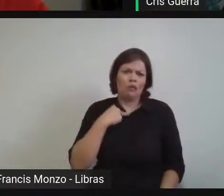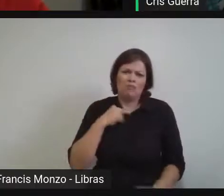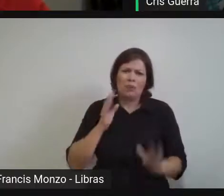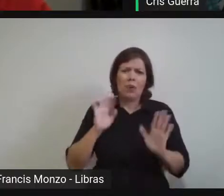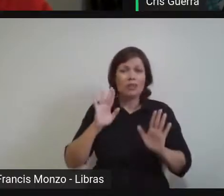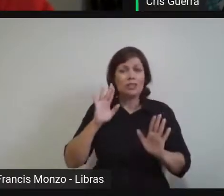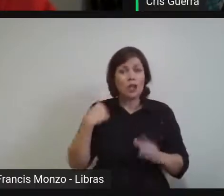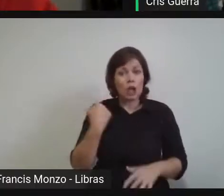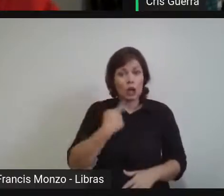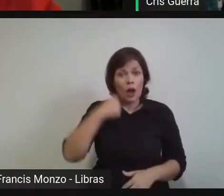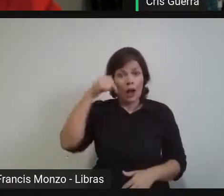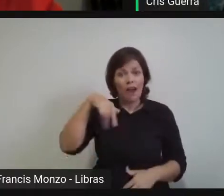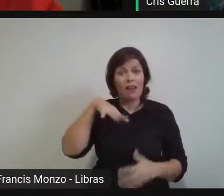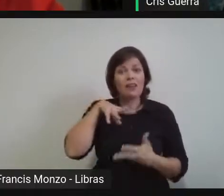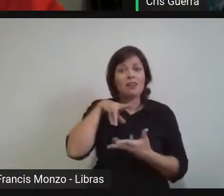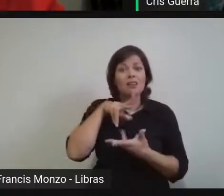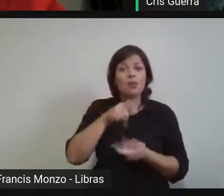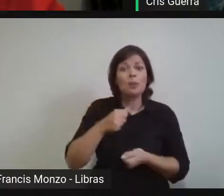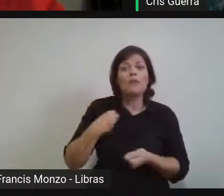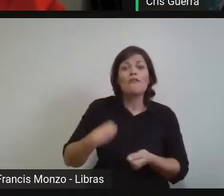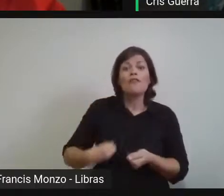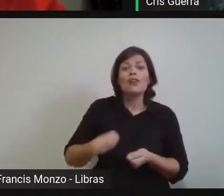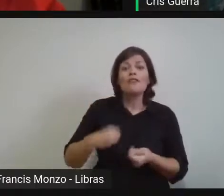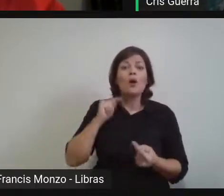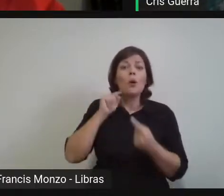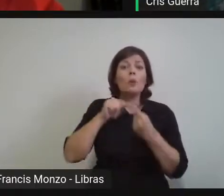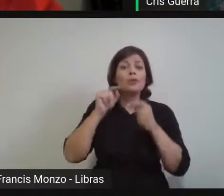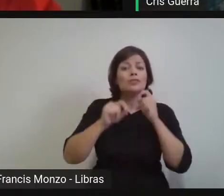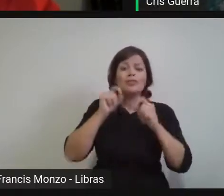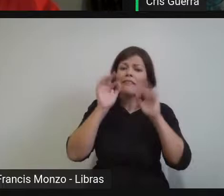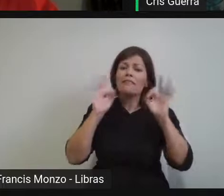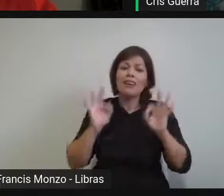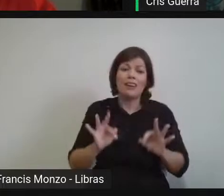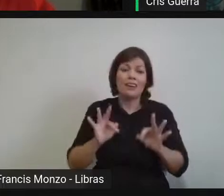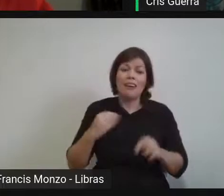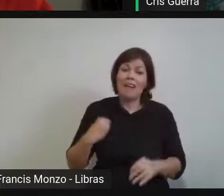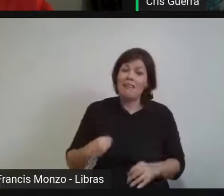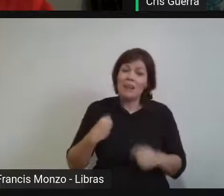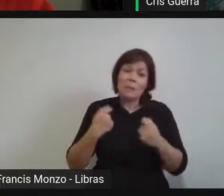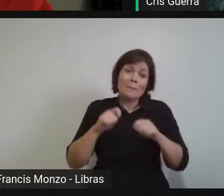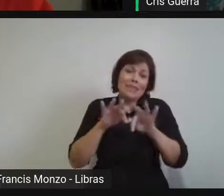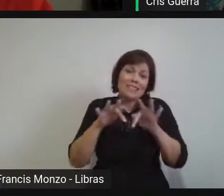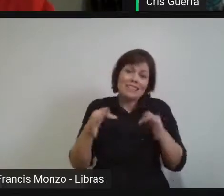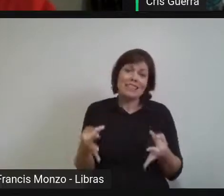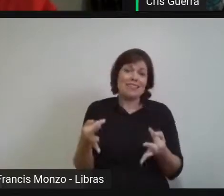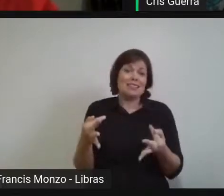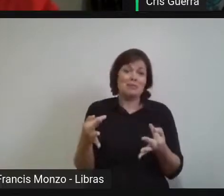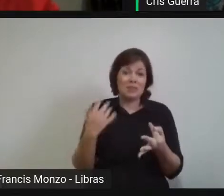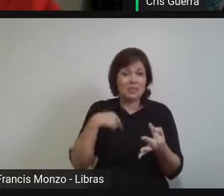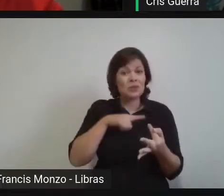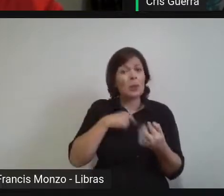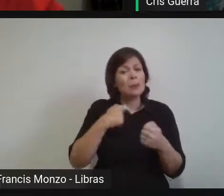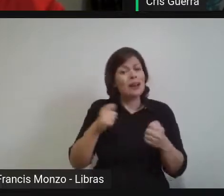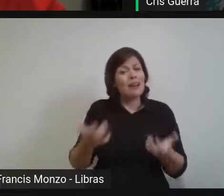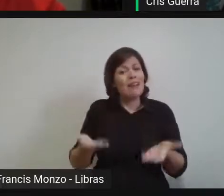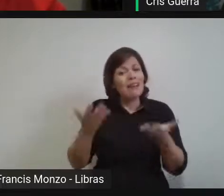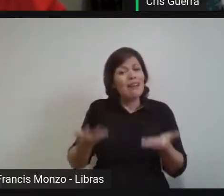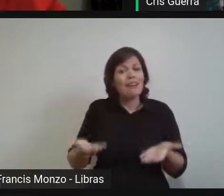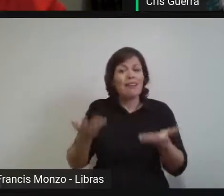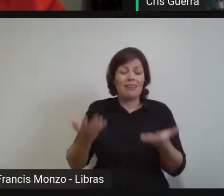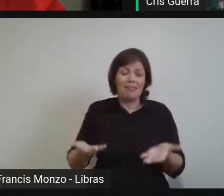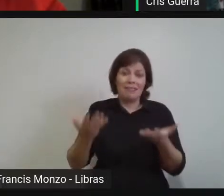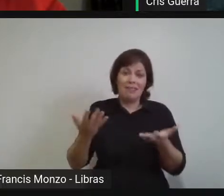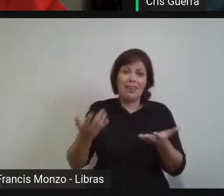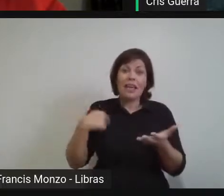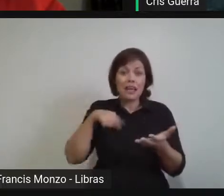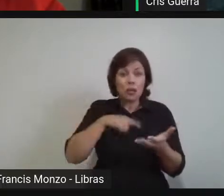A gente tem que simplificar a vida, porque ela por si só já é complicada, né? Então vamos suavizar esse caminho e também conversar